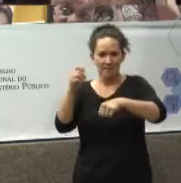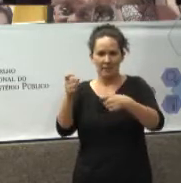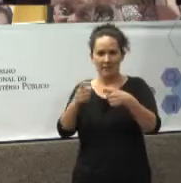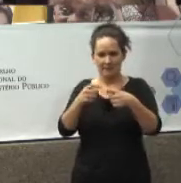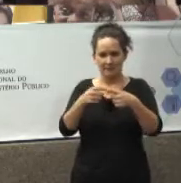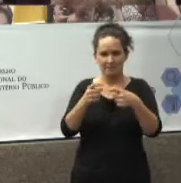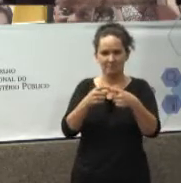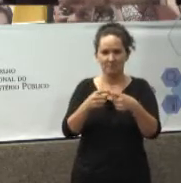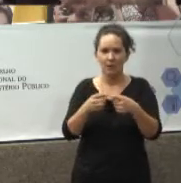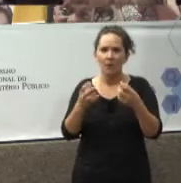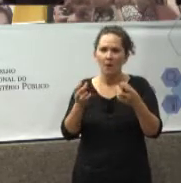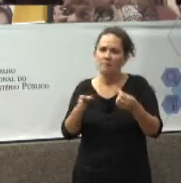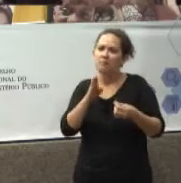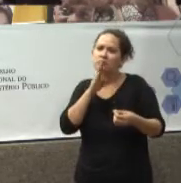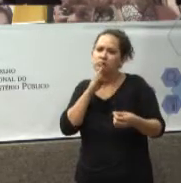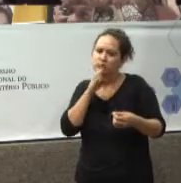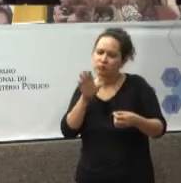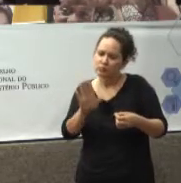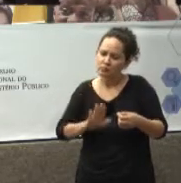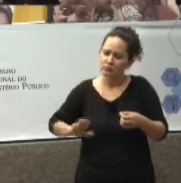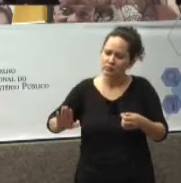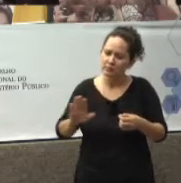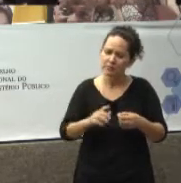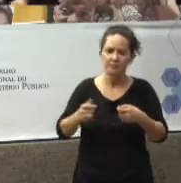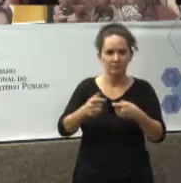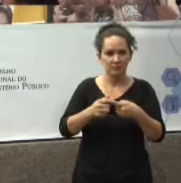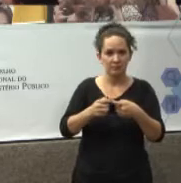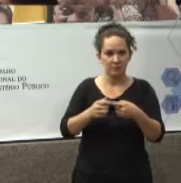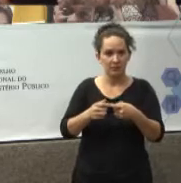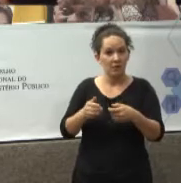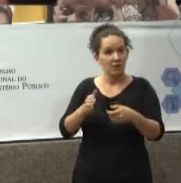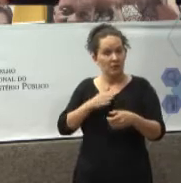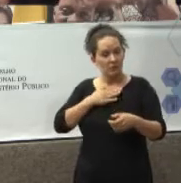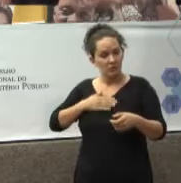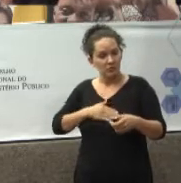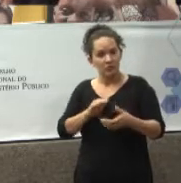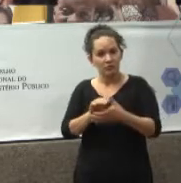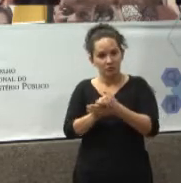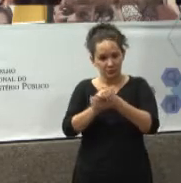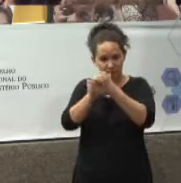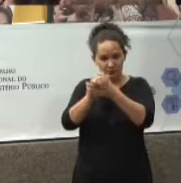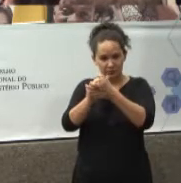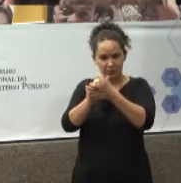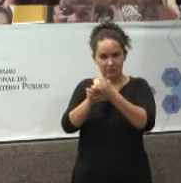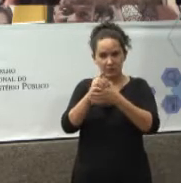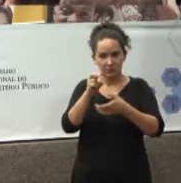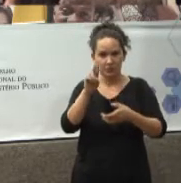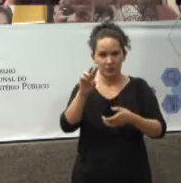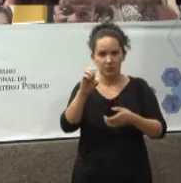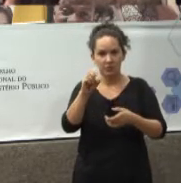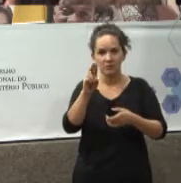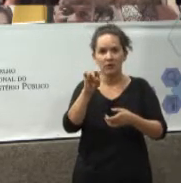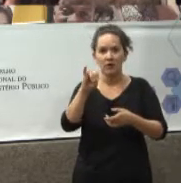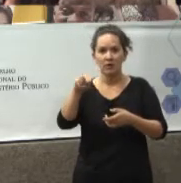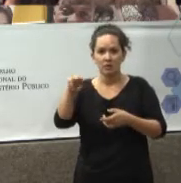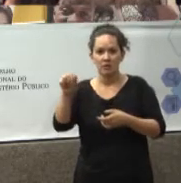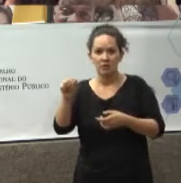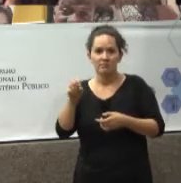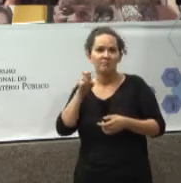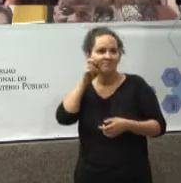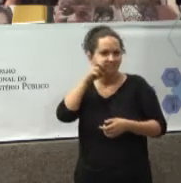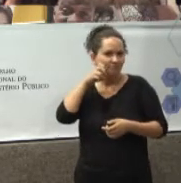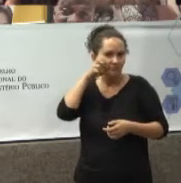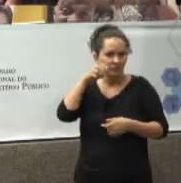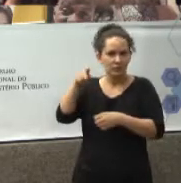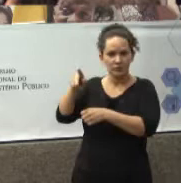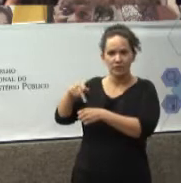figura muito conhecida no meio médico e também gostaria de saudar a doutora carolina que é promotora do mp do potiguar foi